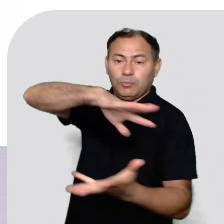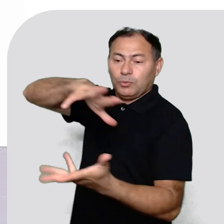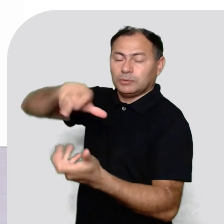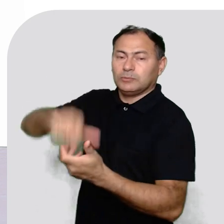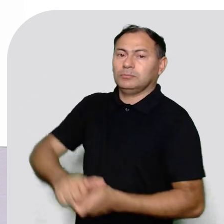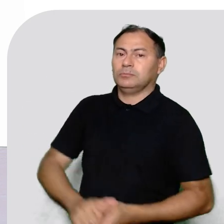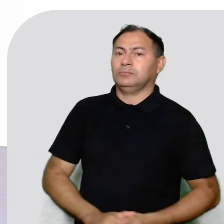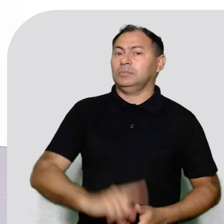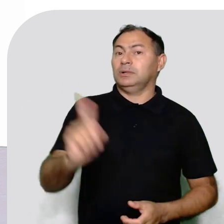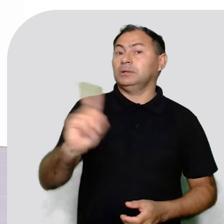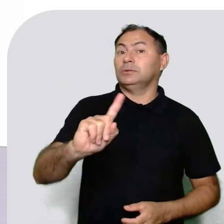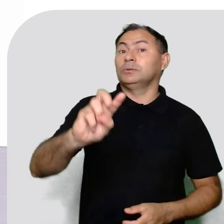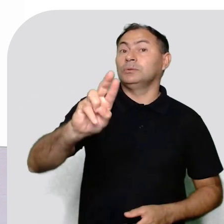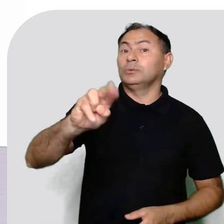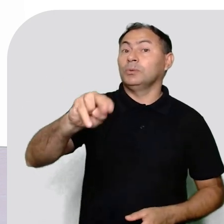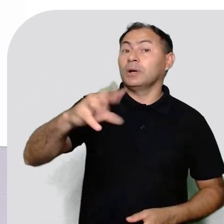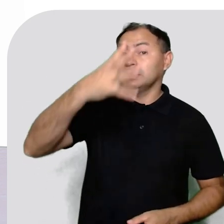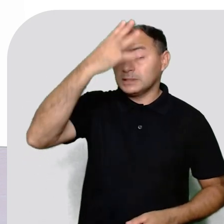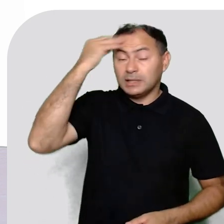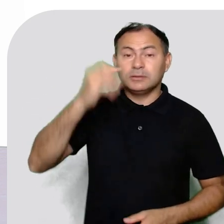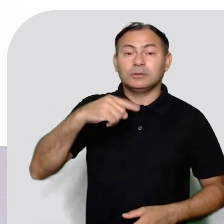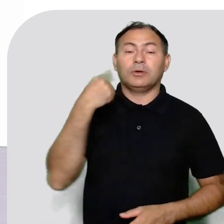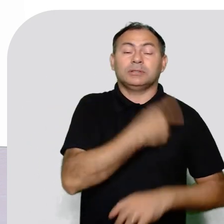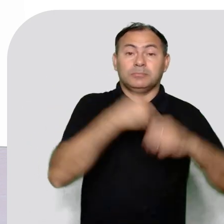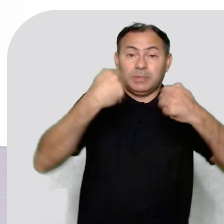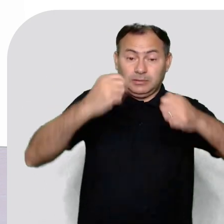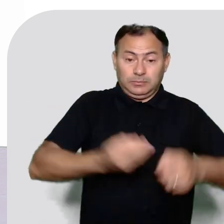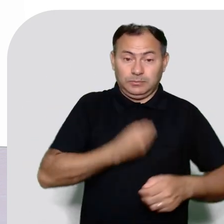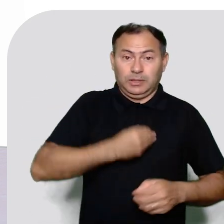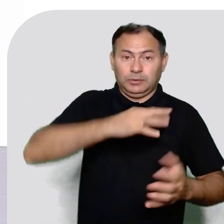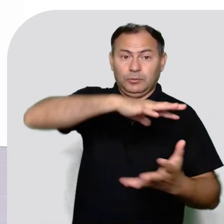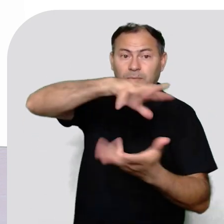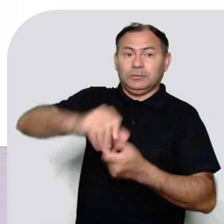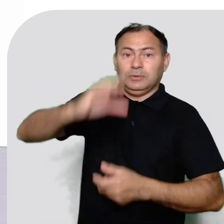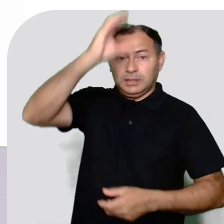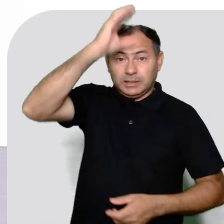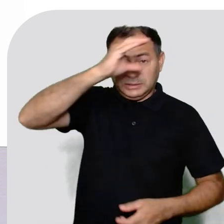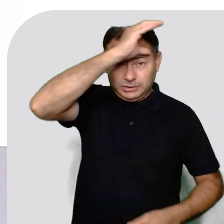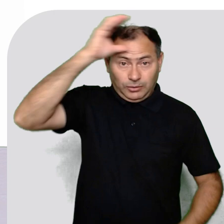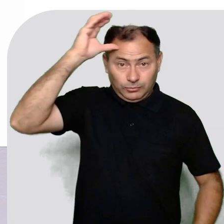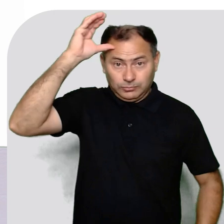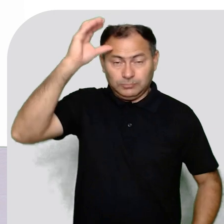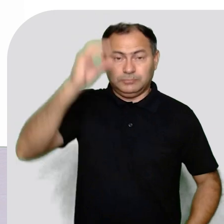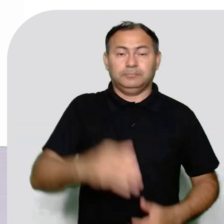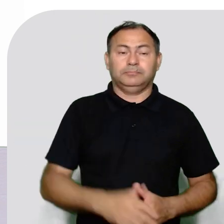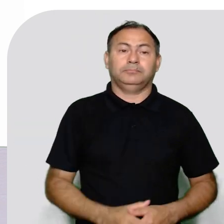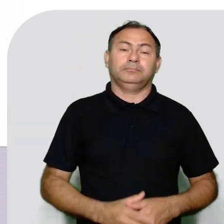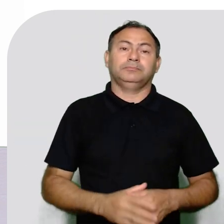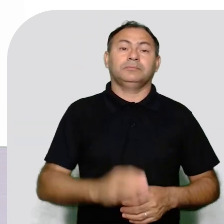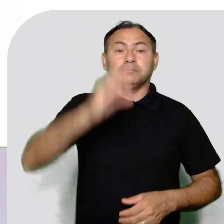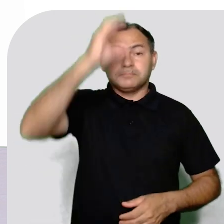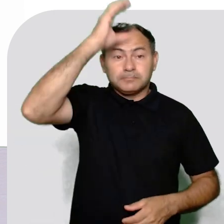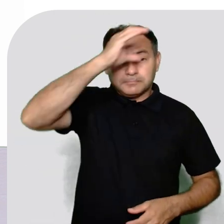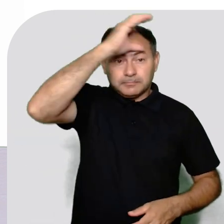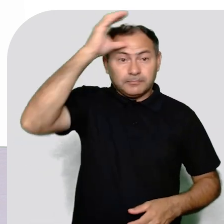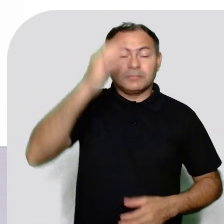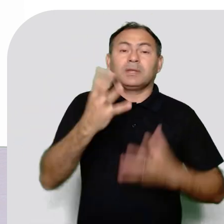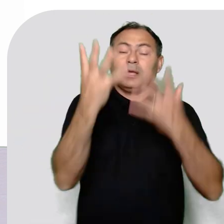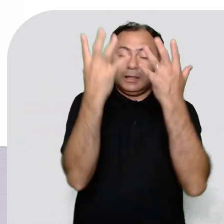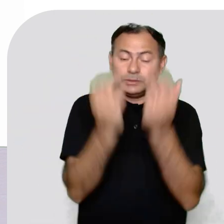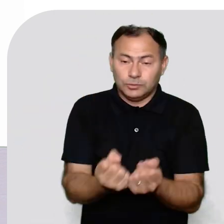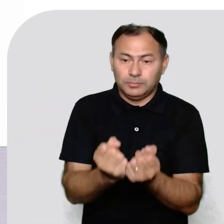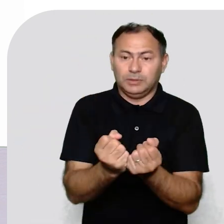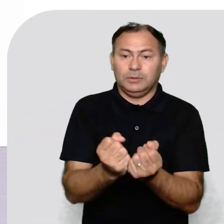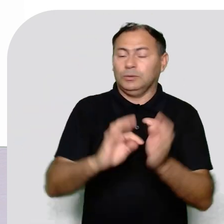mundo, não esquecer que devemos ser no mundo cristãos. E um cristão